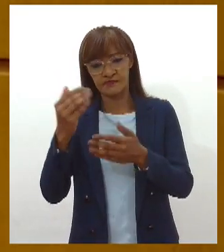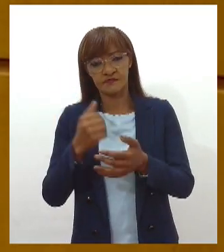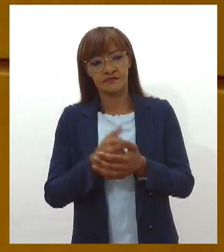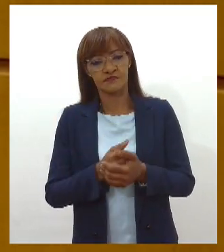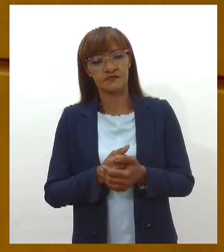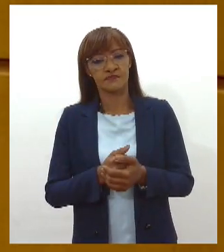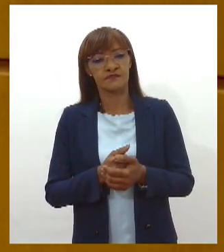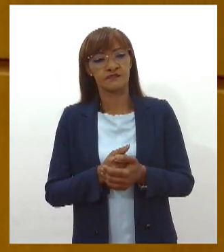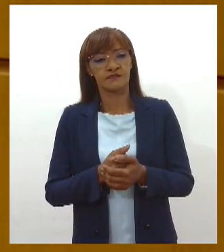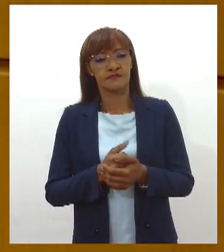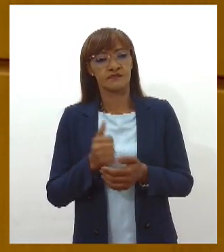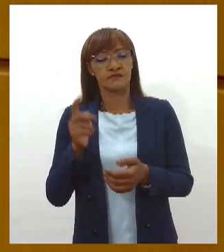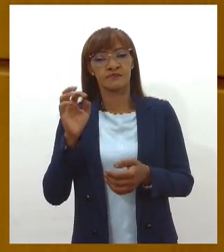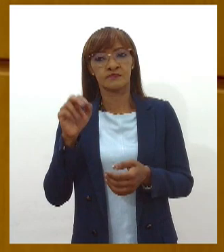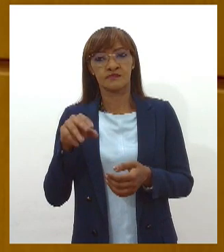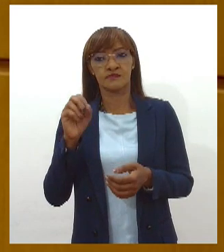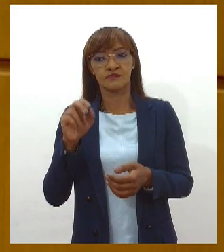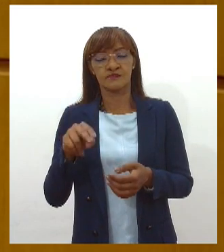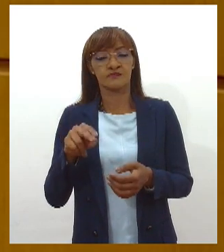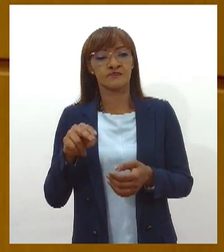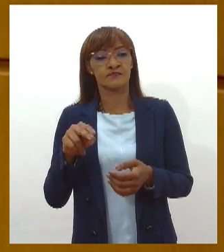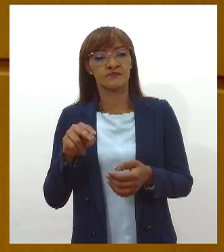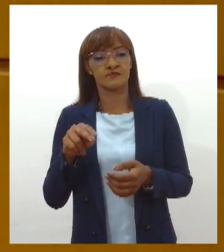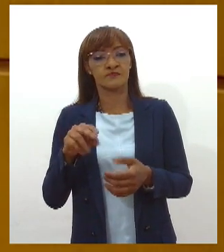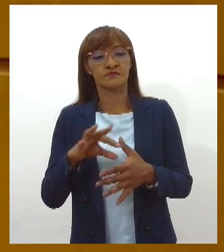ao líder do governo Cristiano